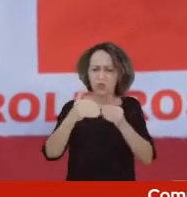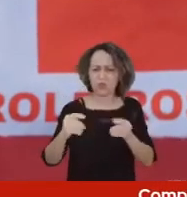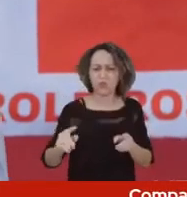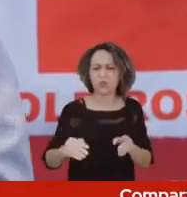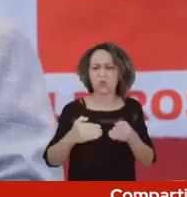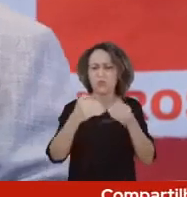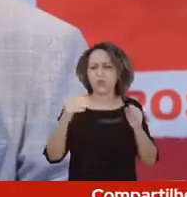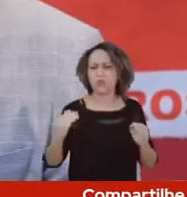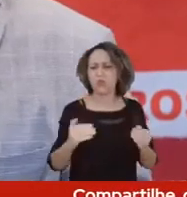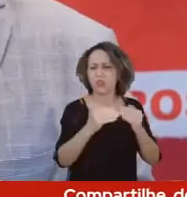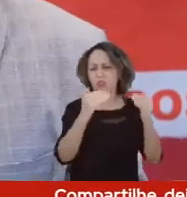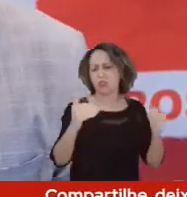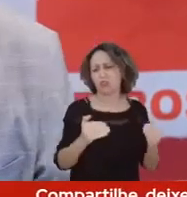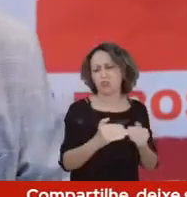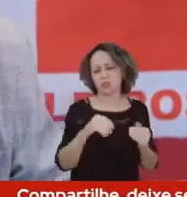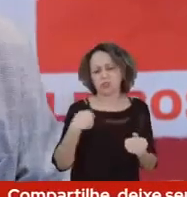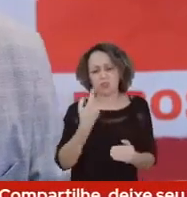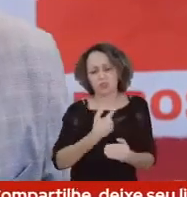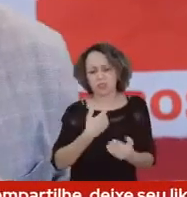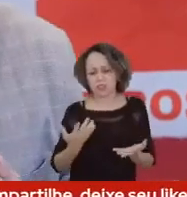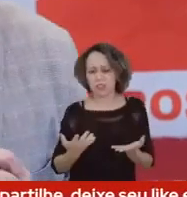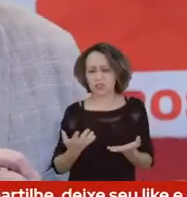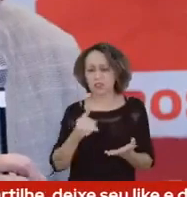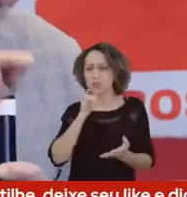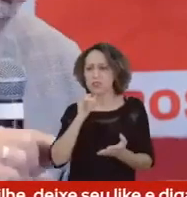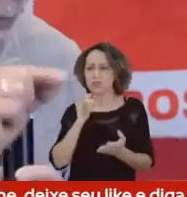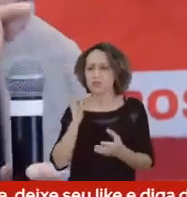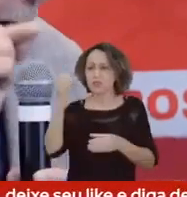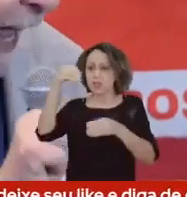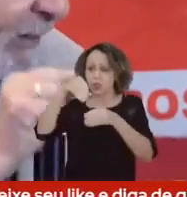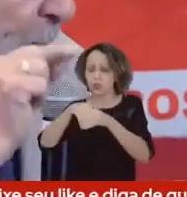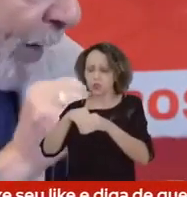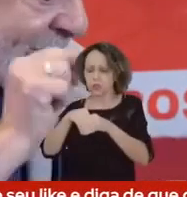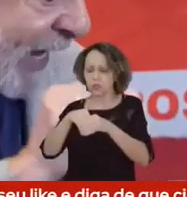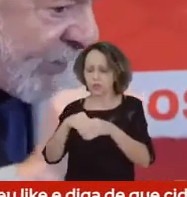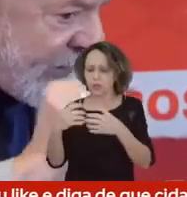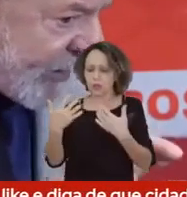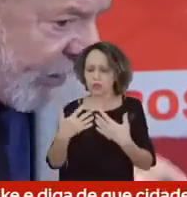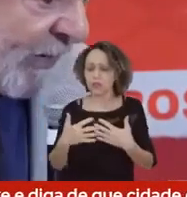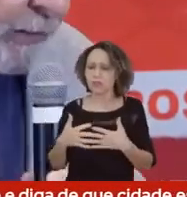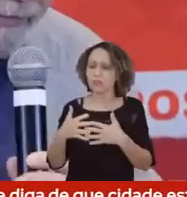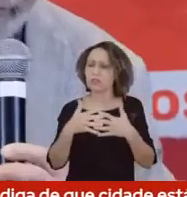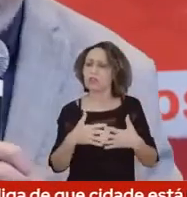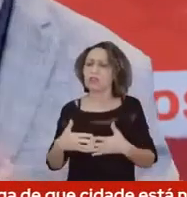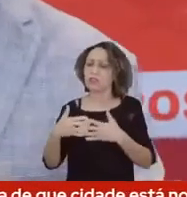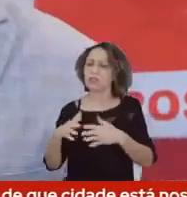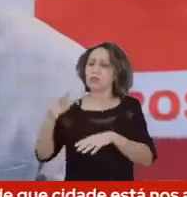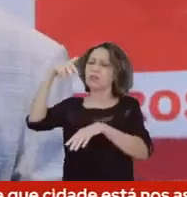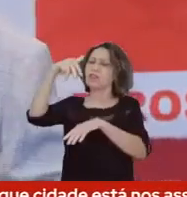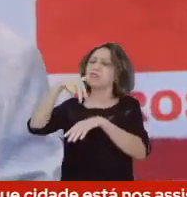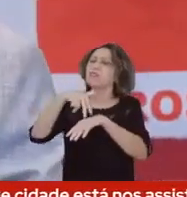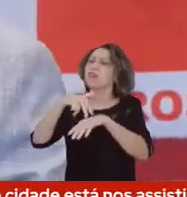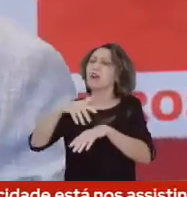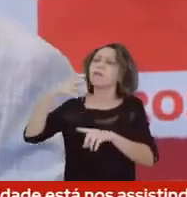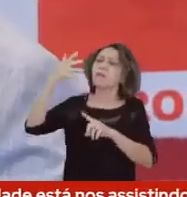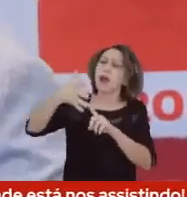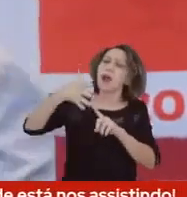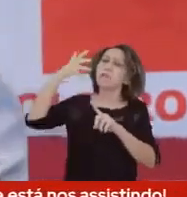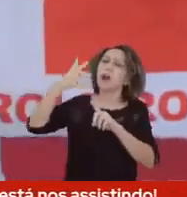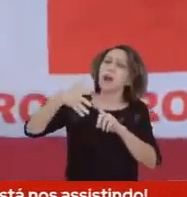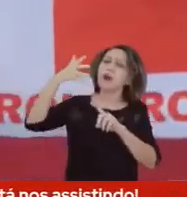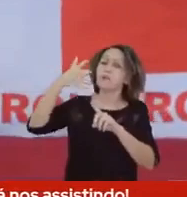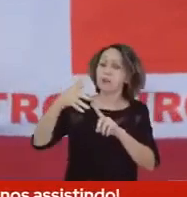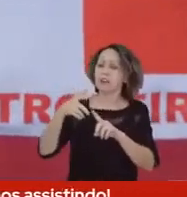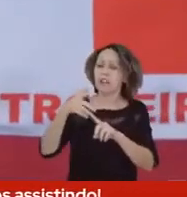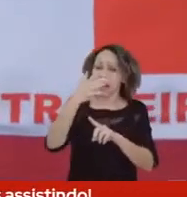caminhão, você tem que estar preocupado se as pessoas estão entendendo cada palavra que você está falando. Porque, se elas